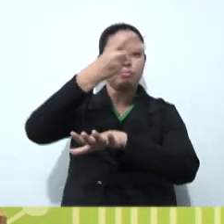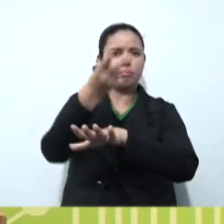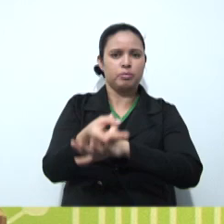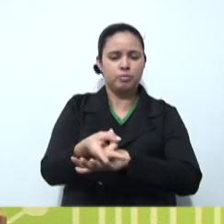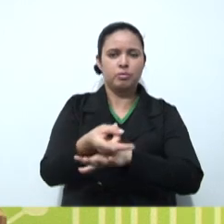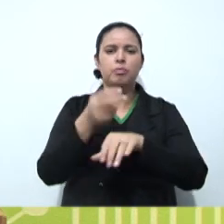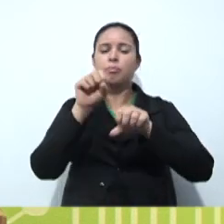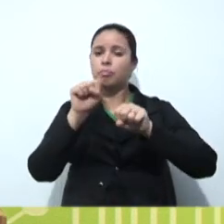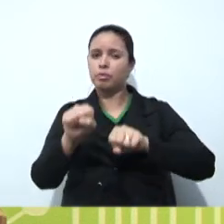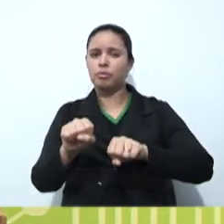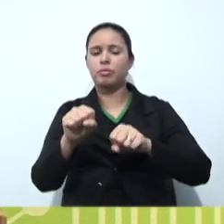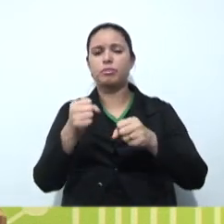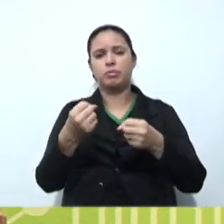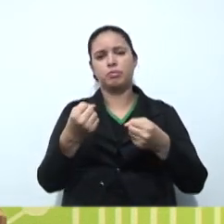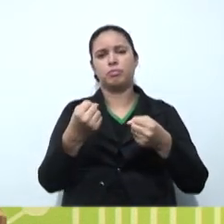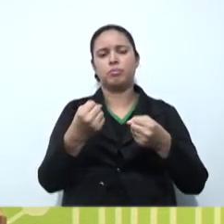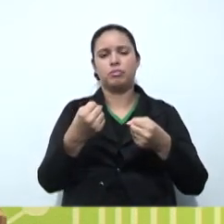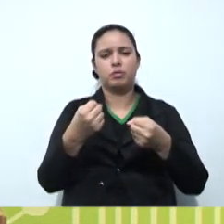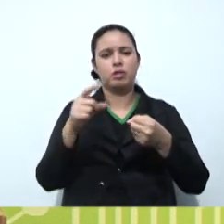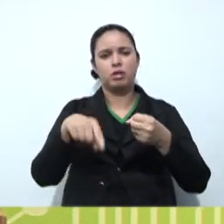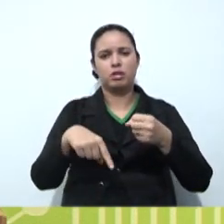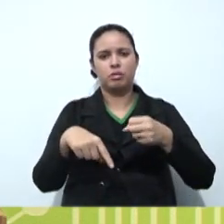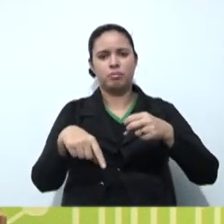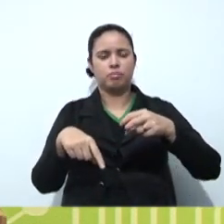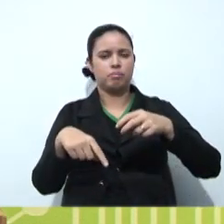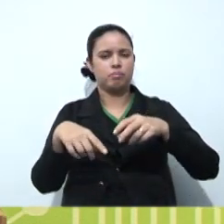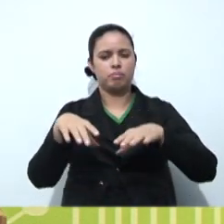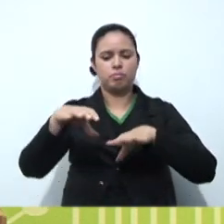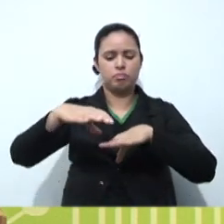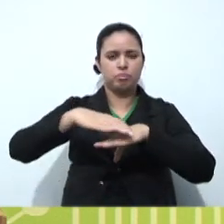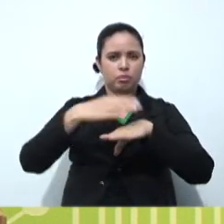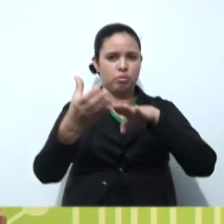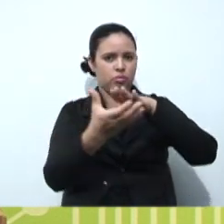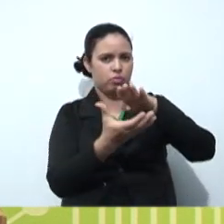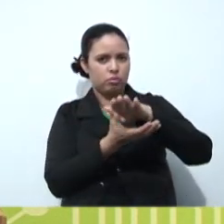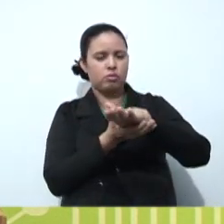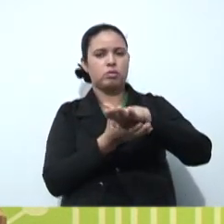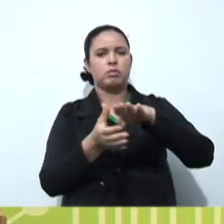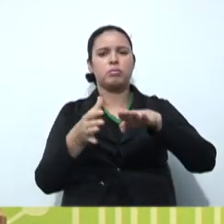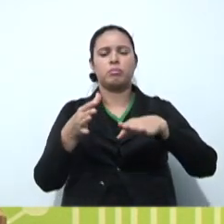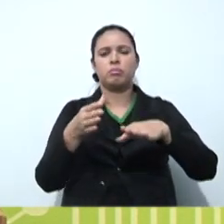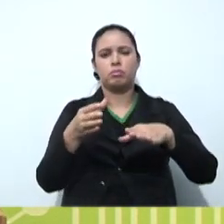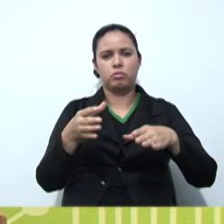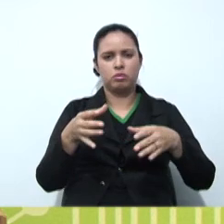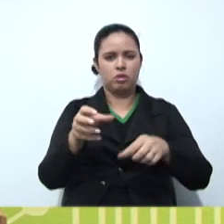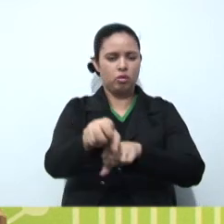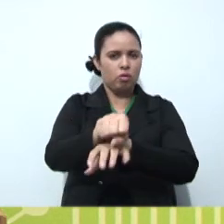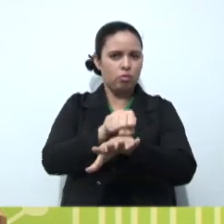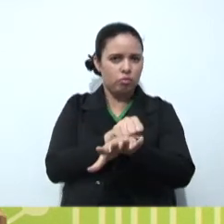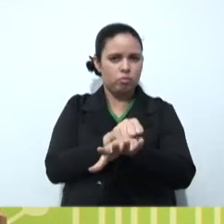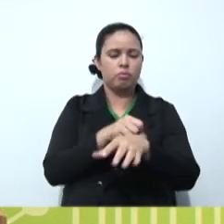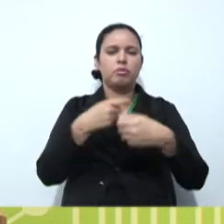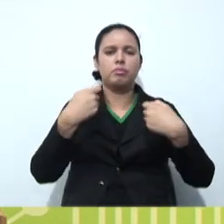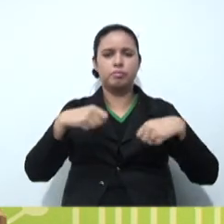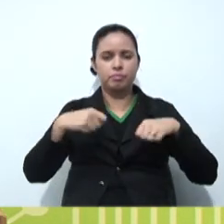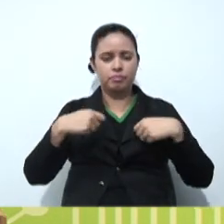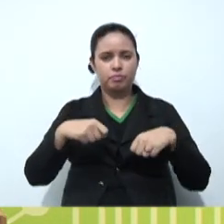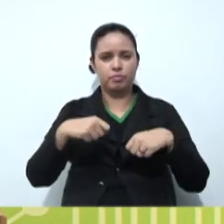pode sofrer um acidente. E tantos outros, dependendo do local da empresa. Tem